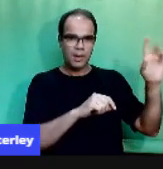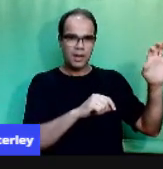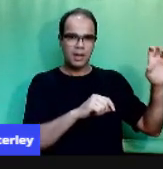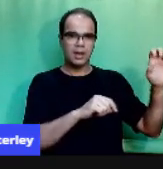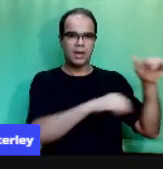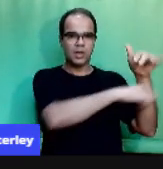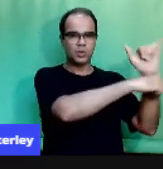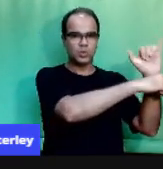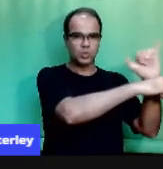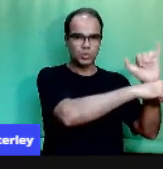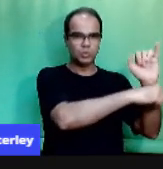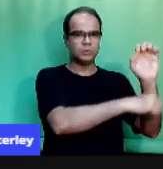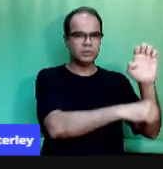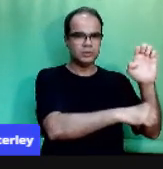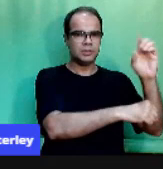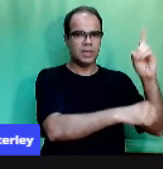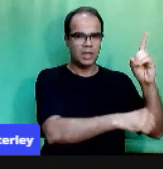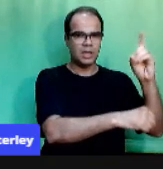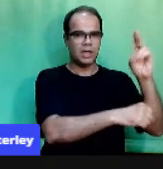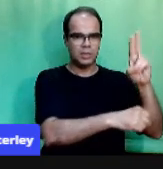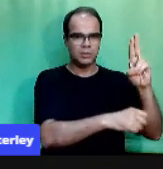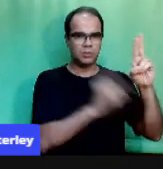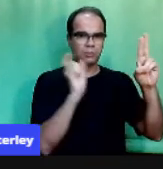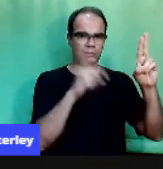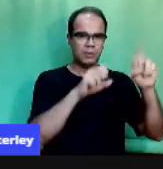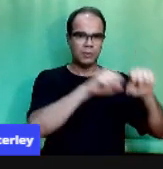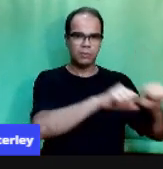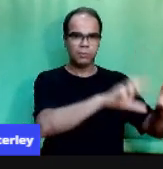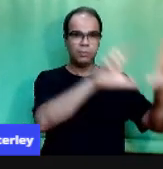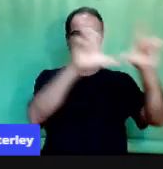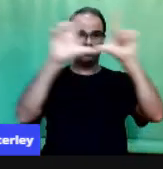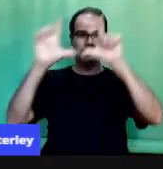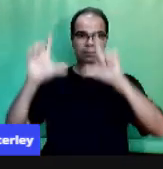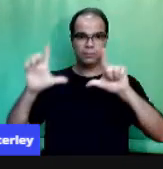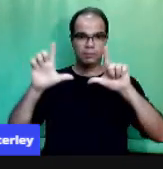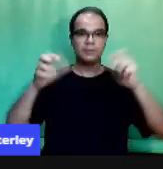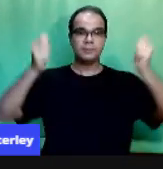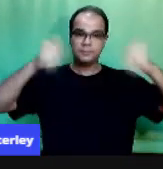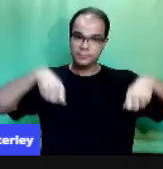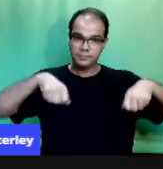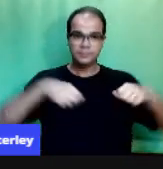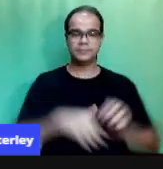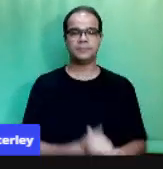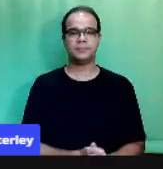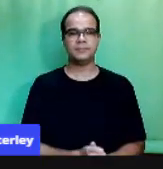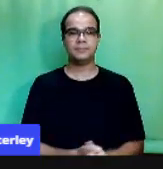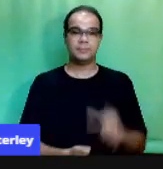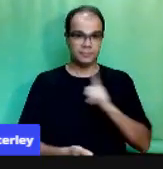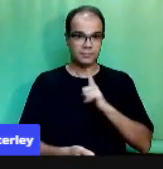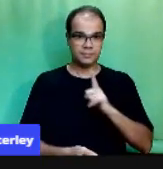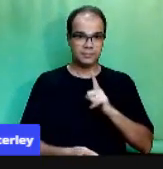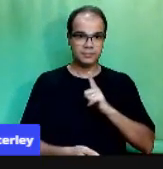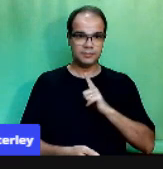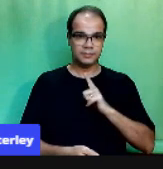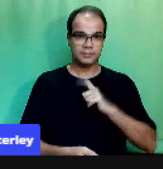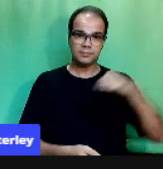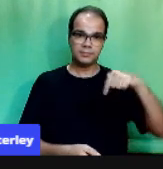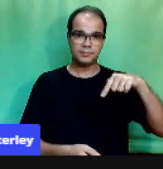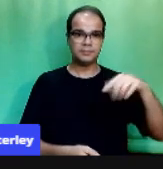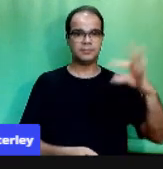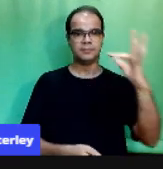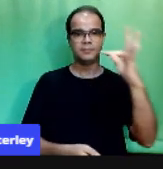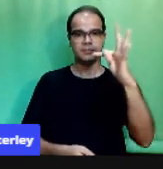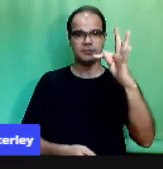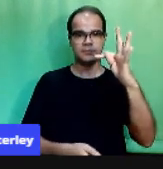estarão acessando esses materiais. Lembrando que nós temos também a TV Remi, que vocês podem